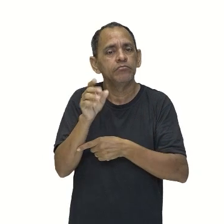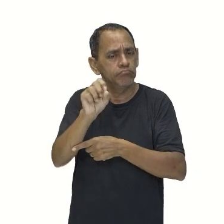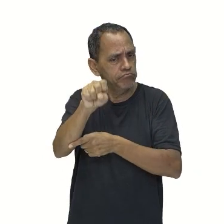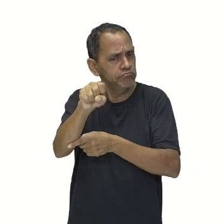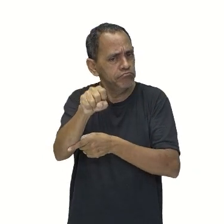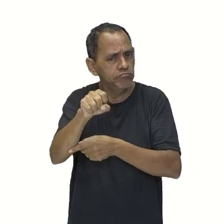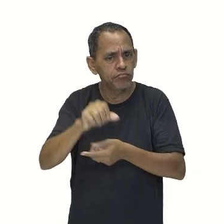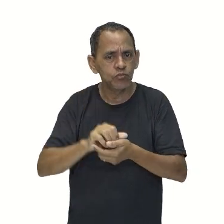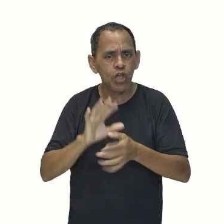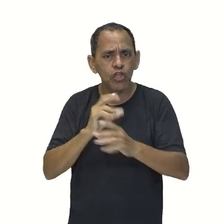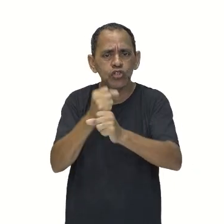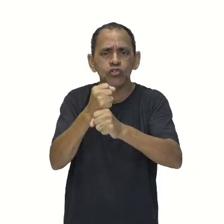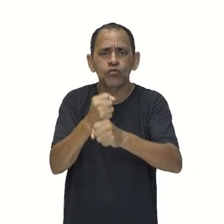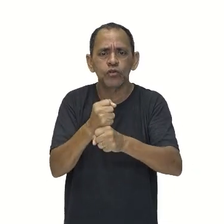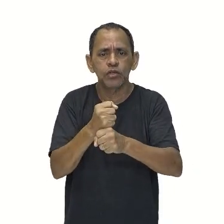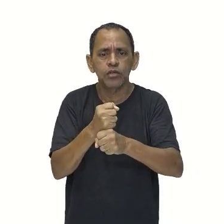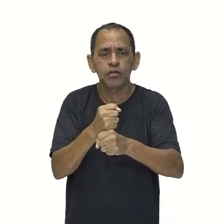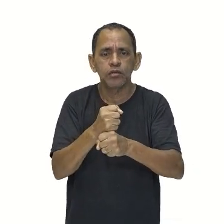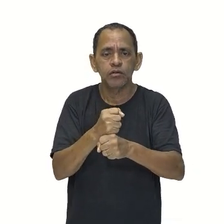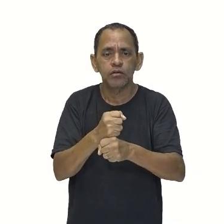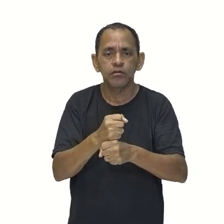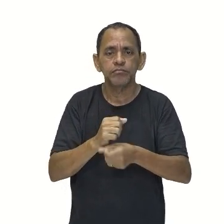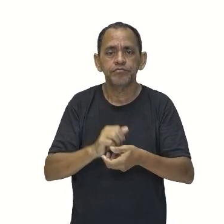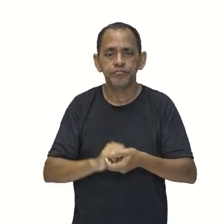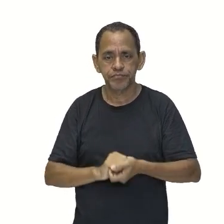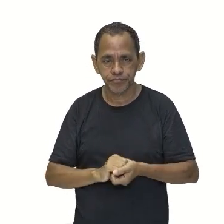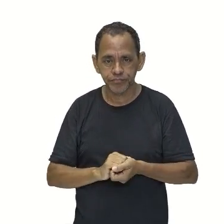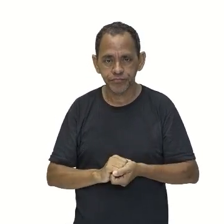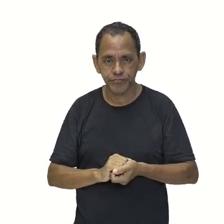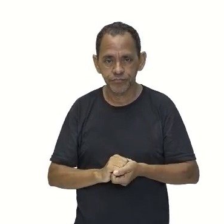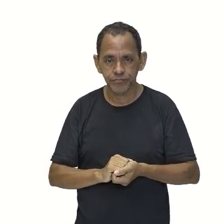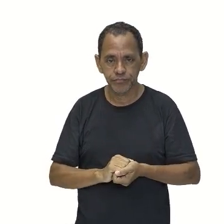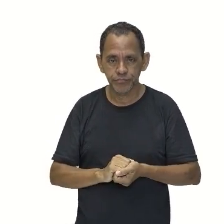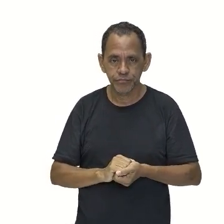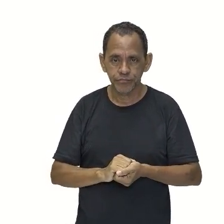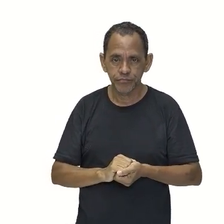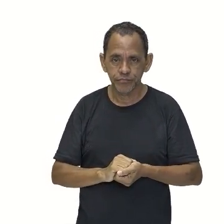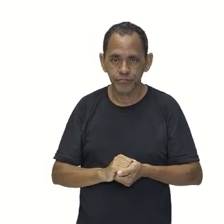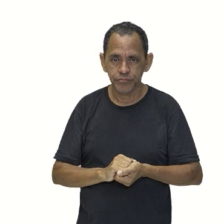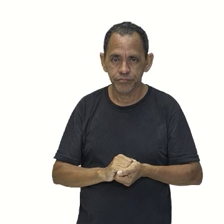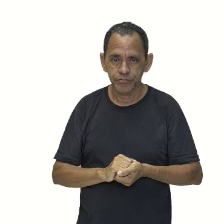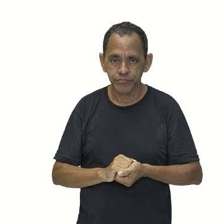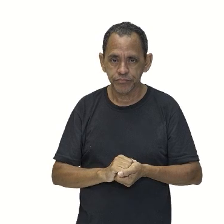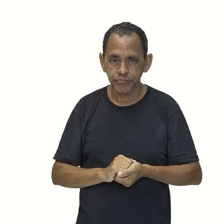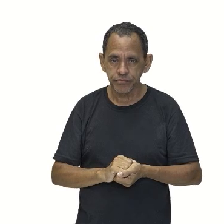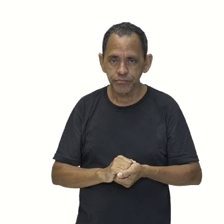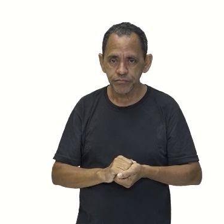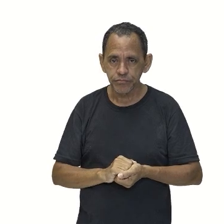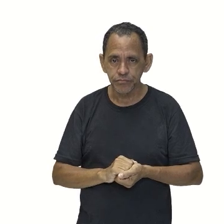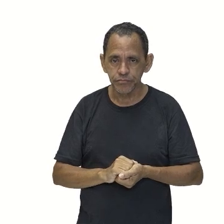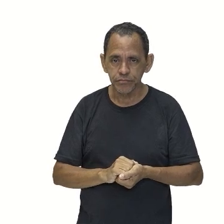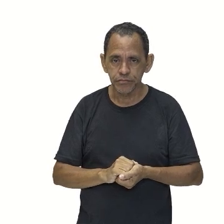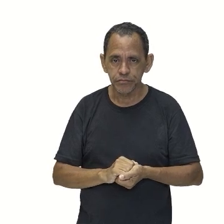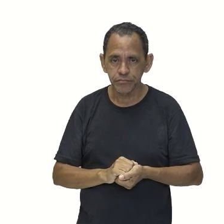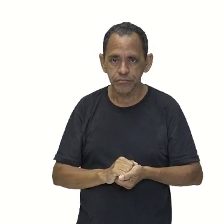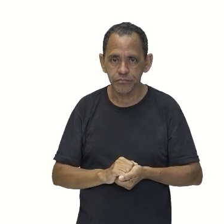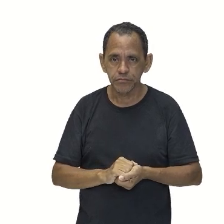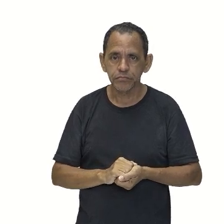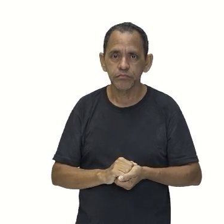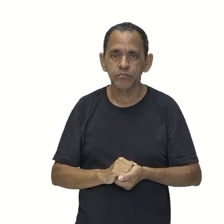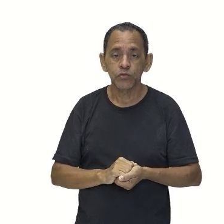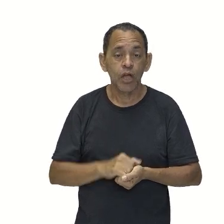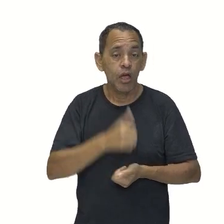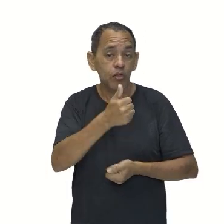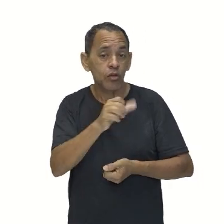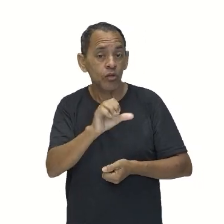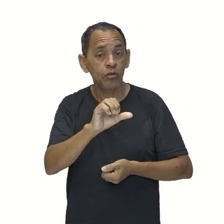Então, efetuando a nossa divisão, essa divisão eu vou fazer bem aqui, olha,